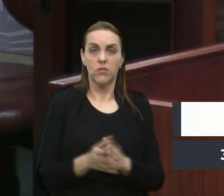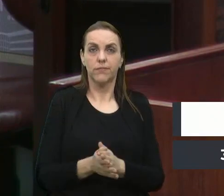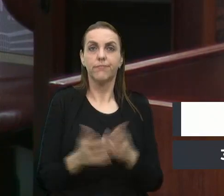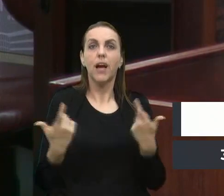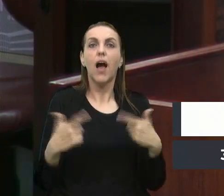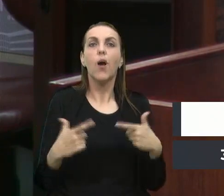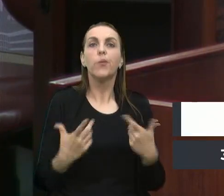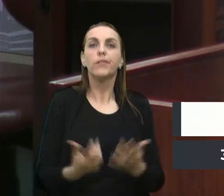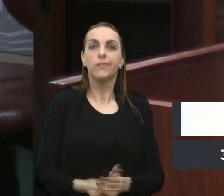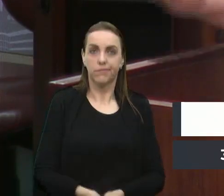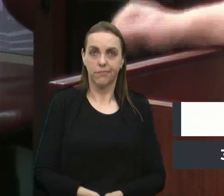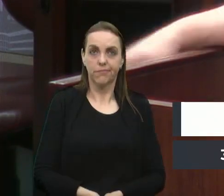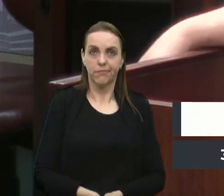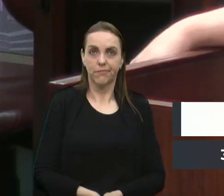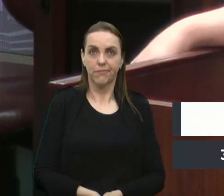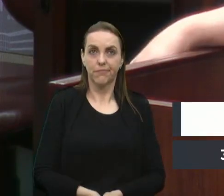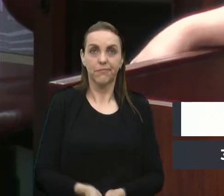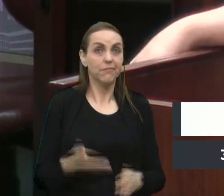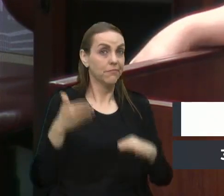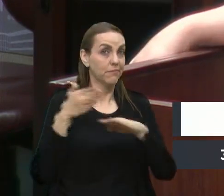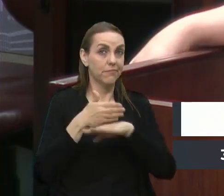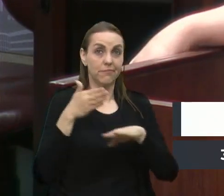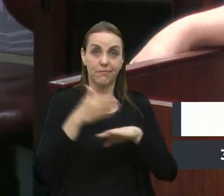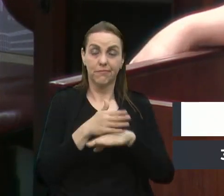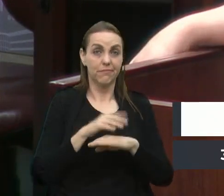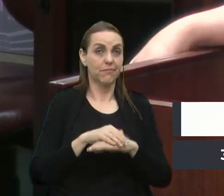Nos quadros do governo Adiló.